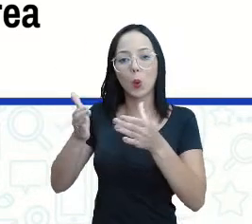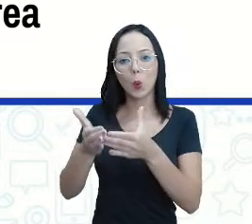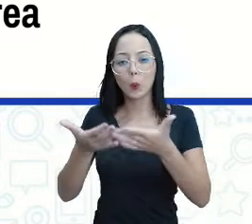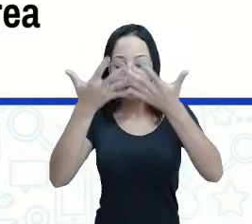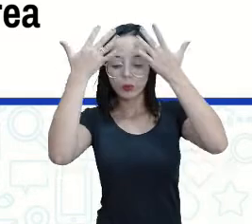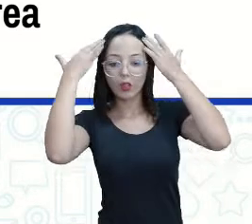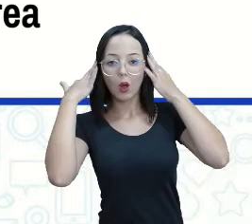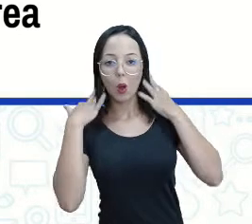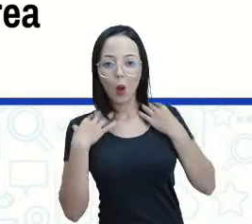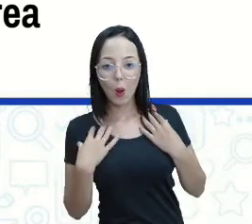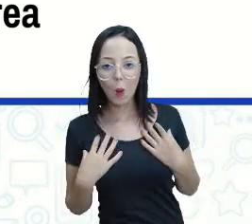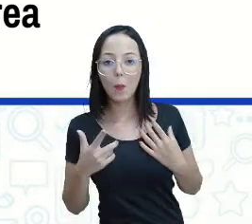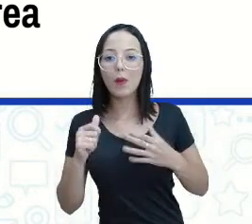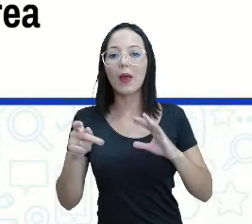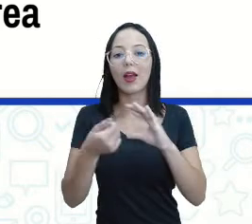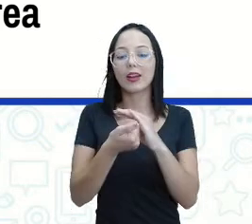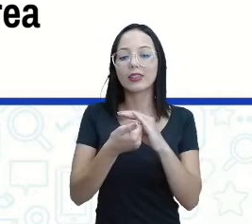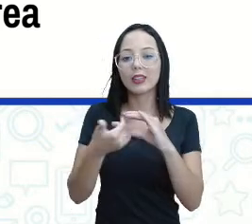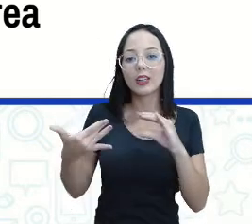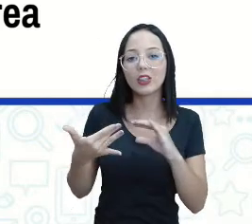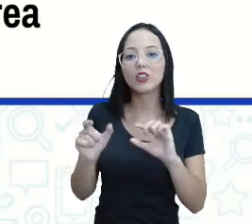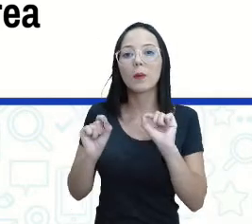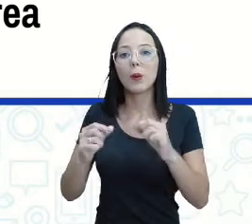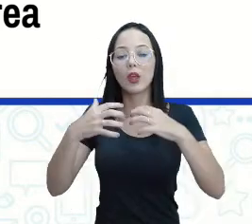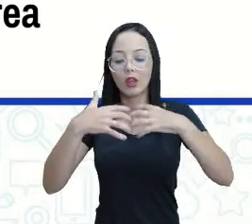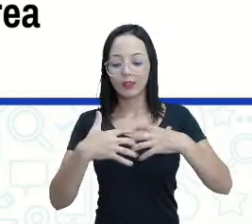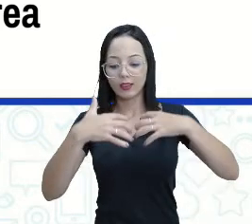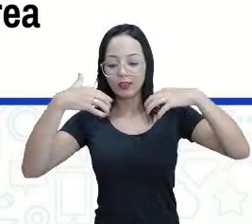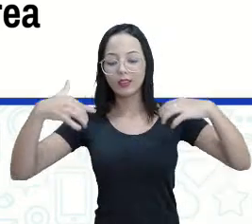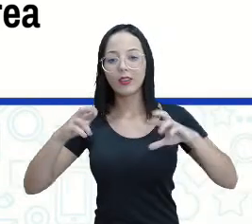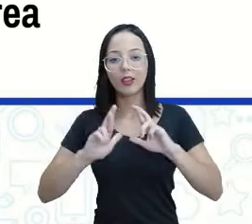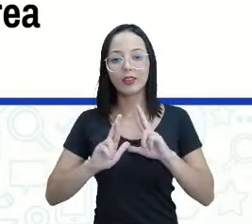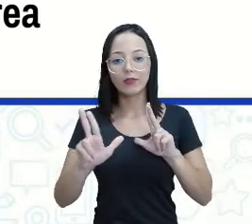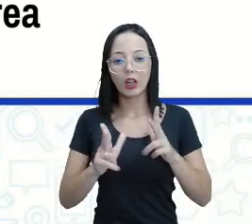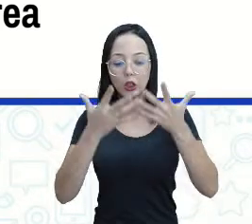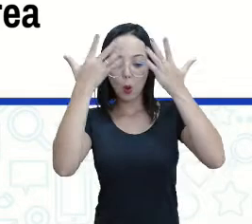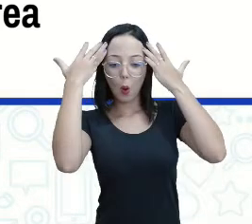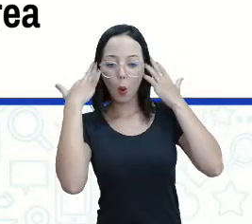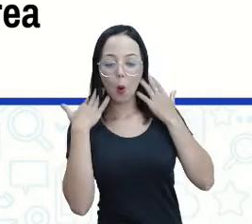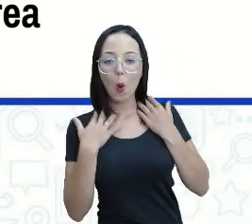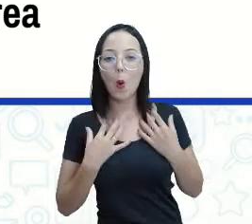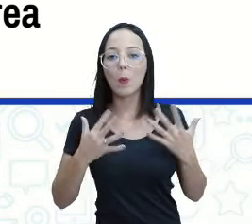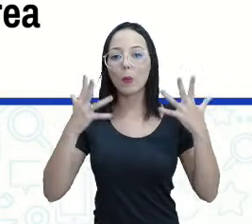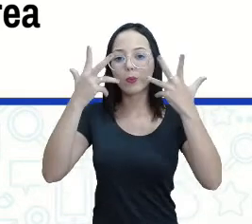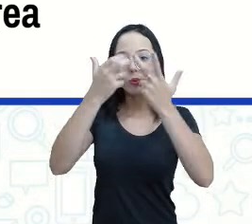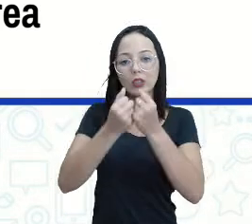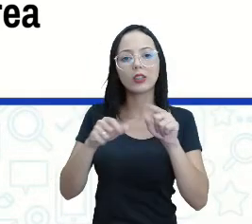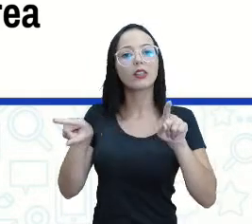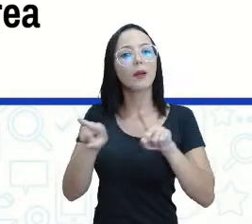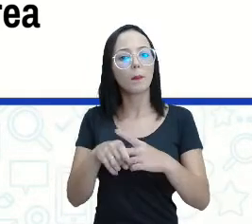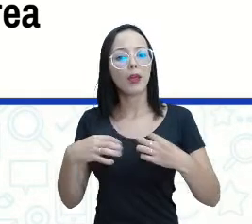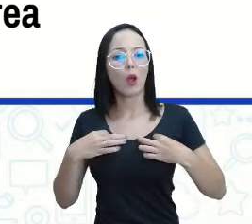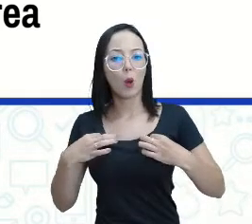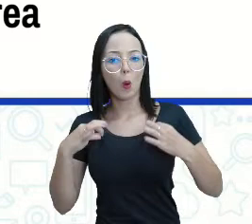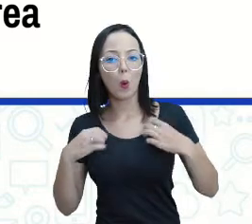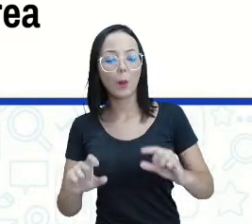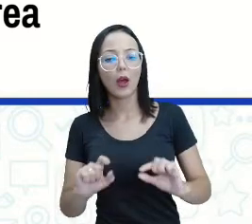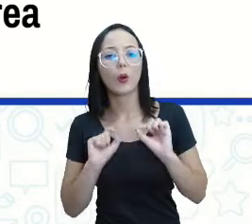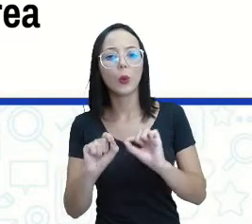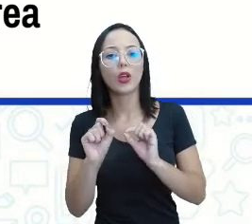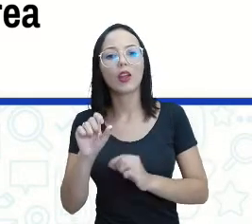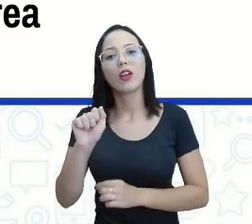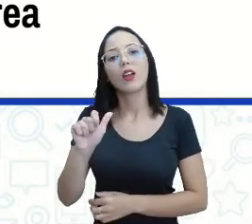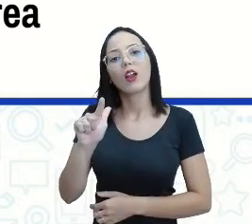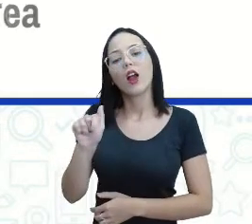vestindo, tá? Era uma característica para se distinguir, era o estar bem vestido. E o tecido, o algodão, por conta disso, era muito